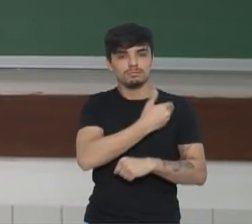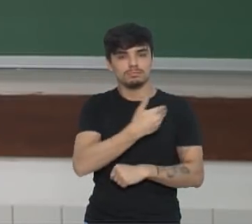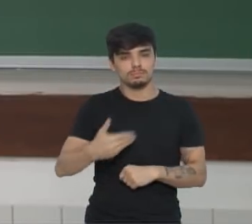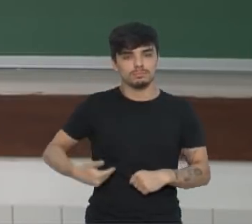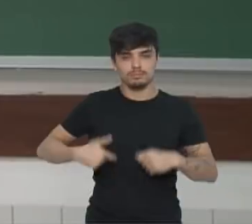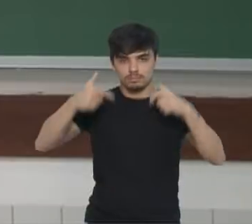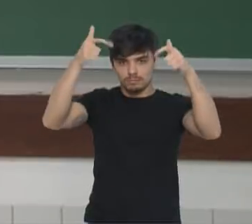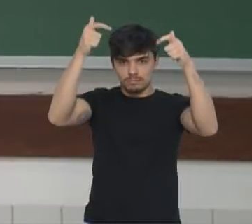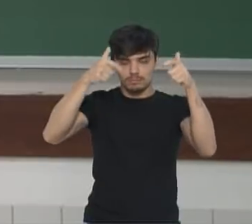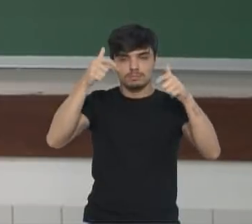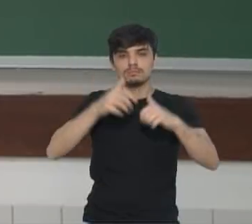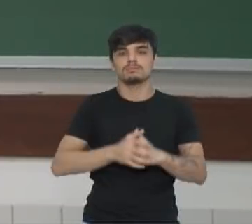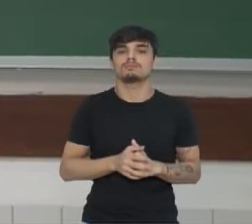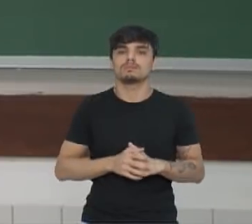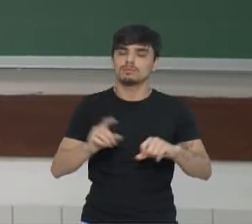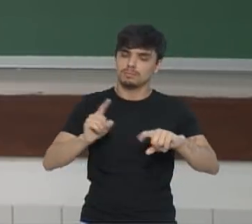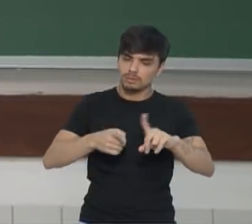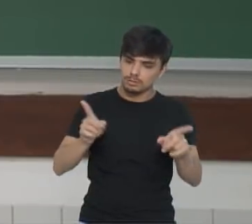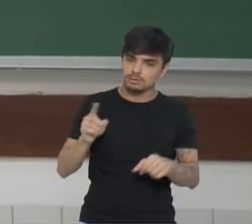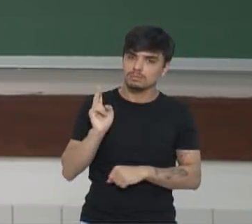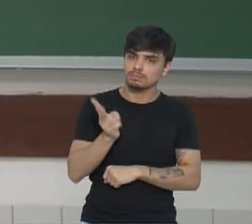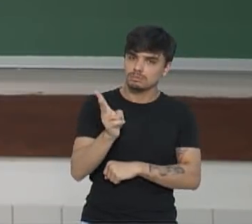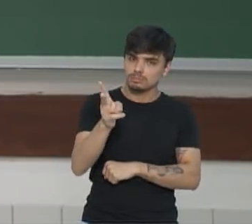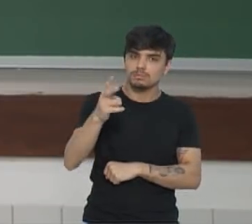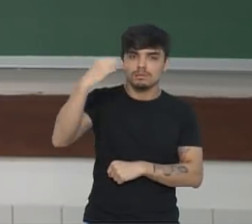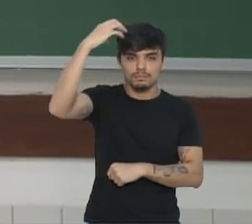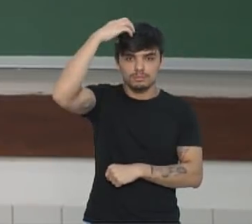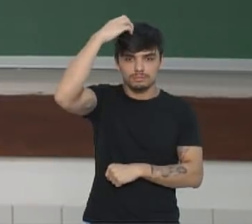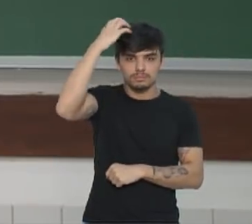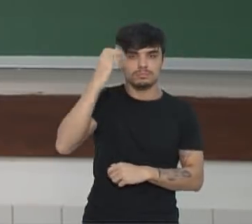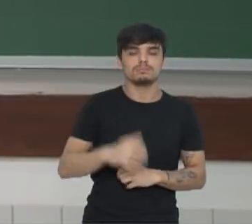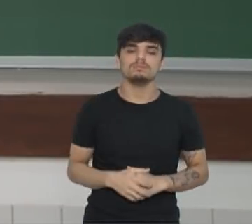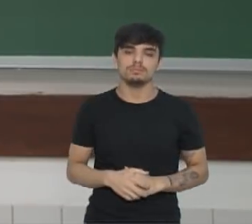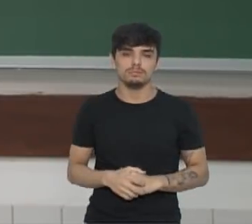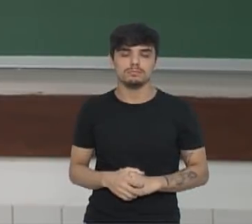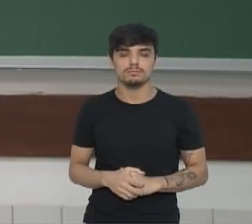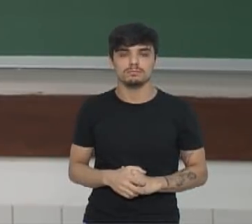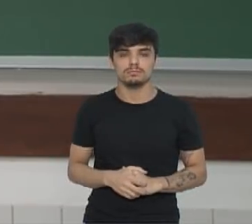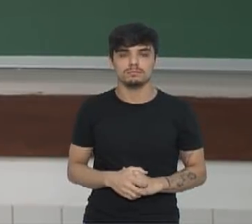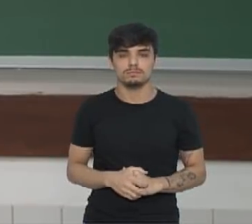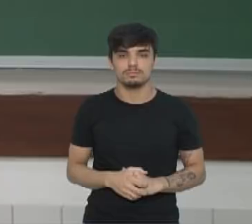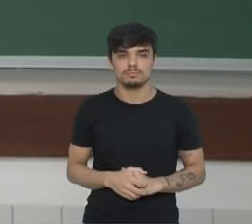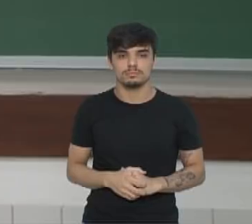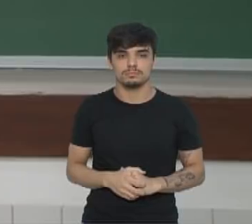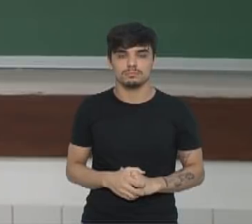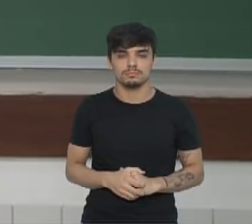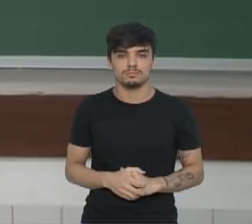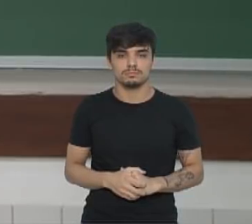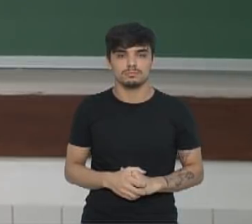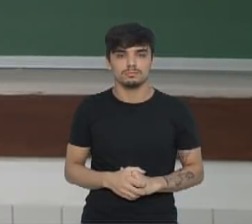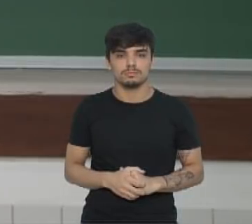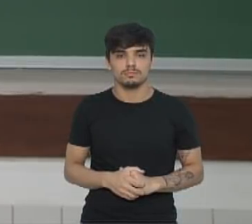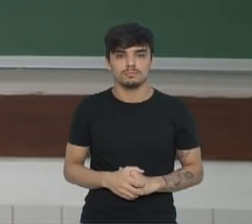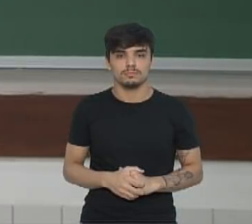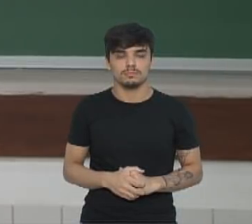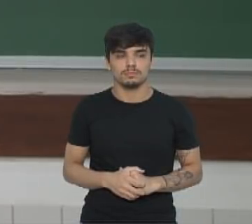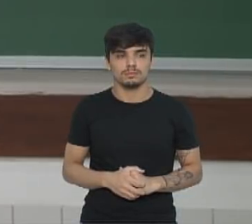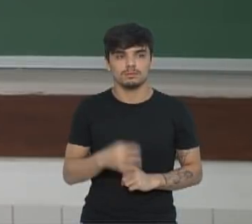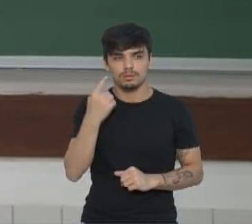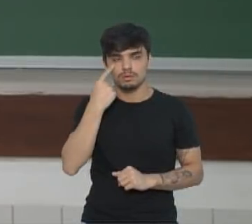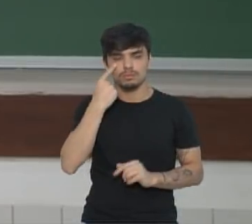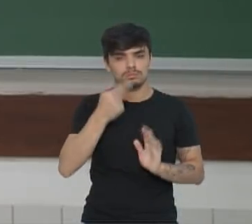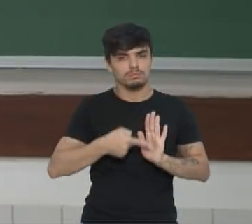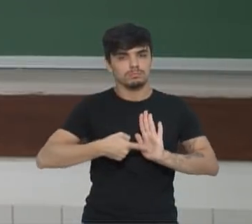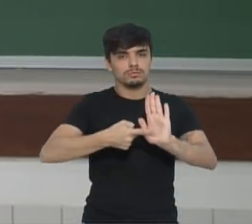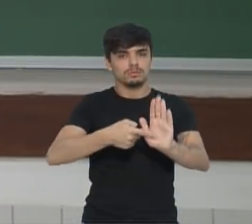fugindo. Mas eles ainda tinham o rei. O que fazer? Novas discussões. Interessante ressaltar aqui é esse